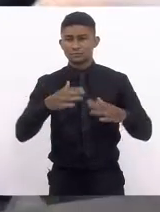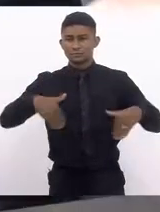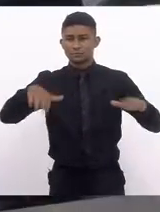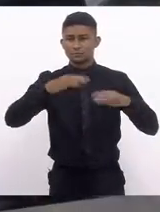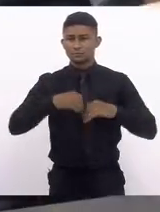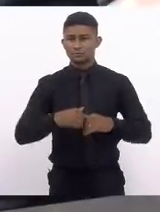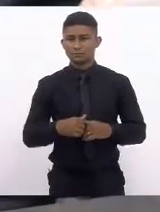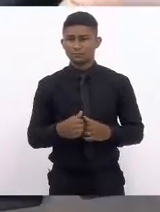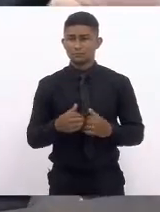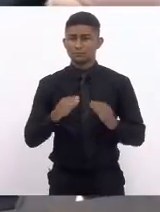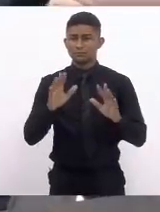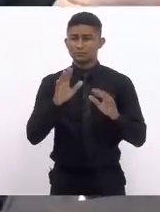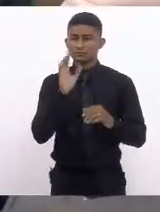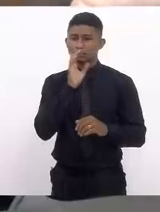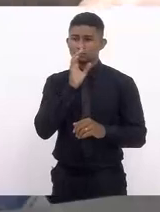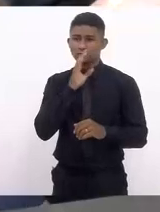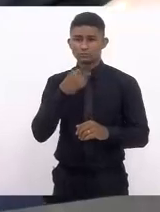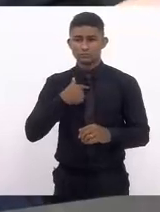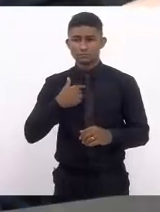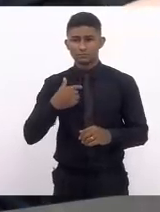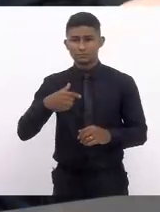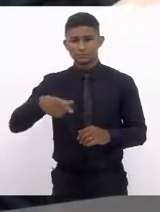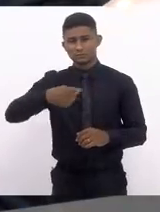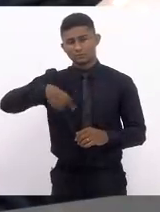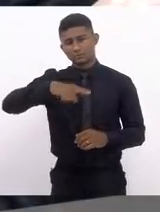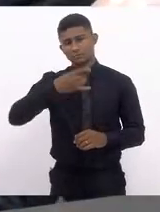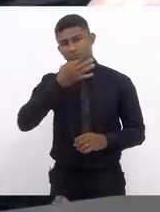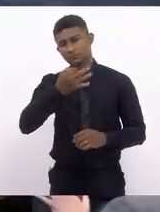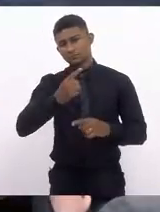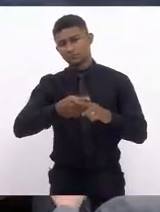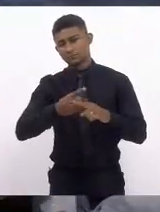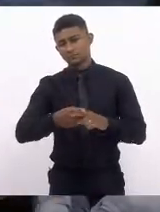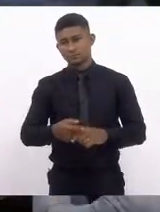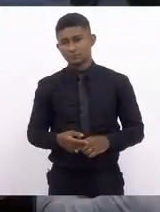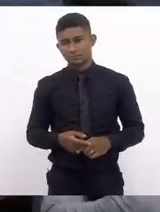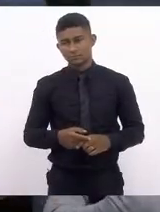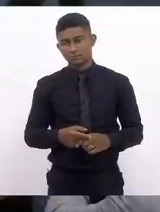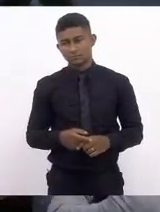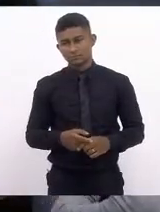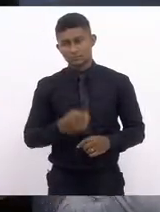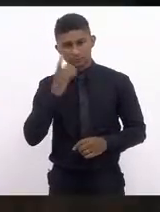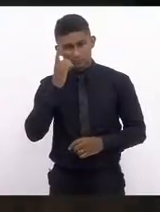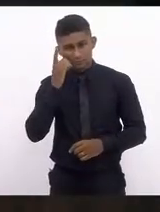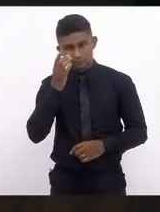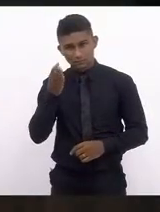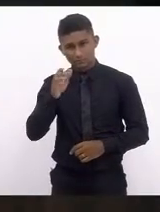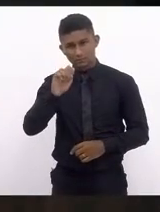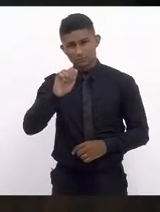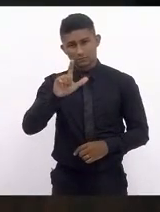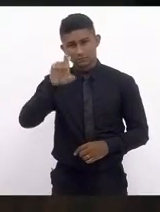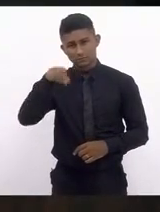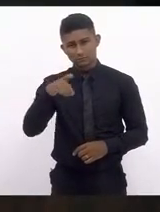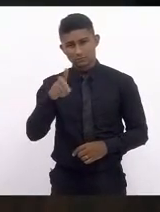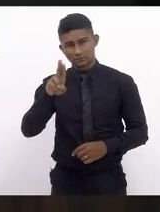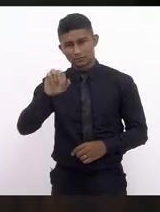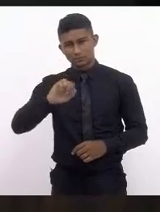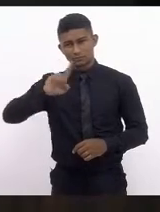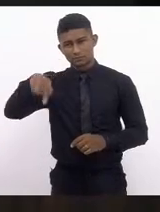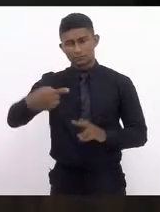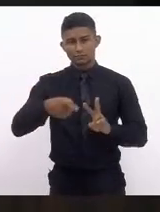um questionamento presidente do nosso destaque o deputado hoje é Alexandre significado